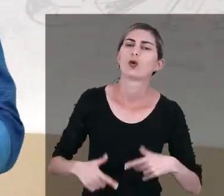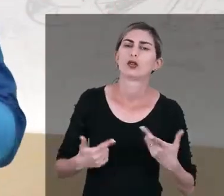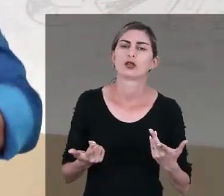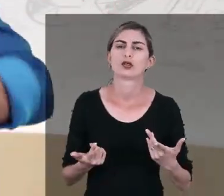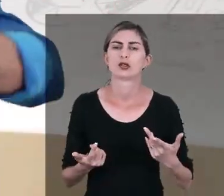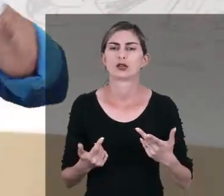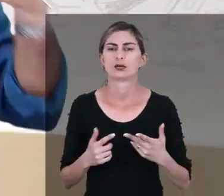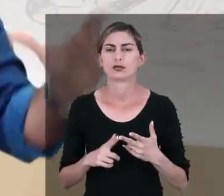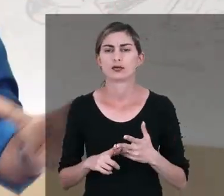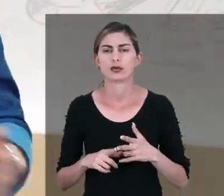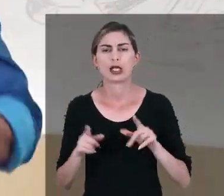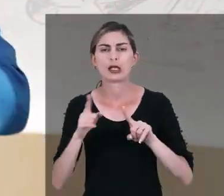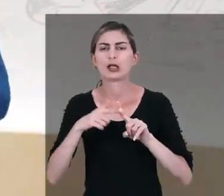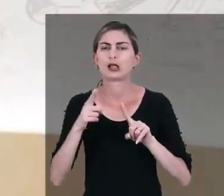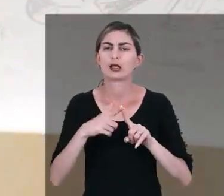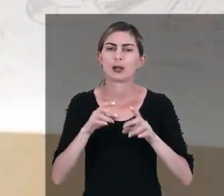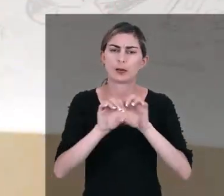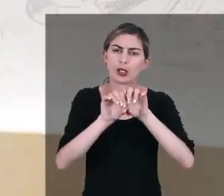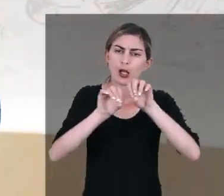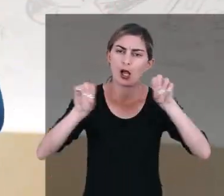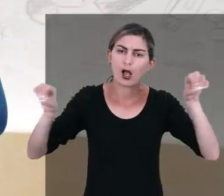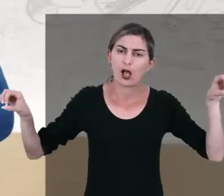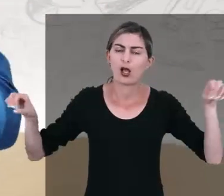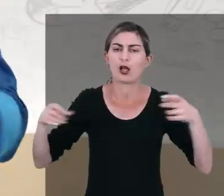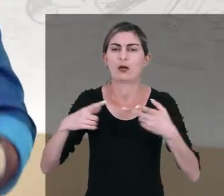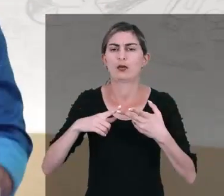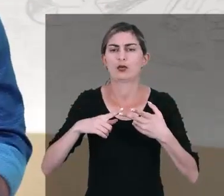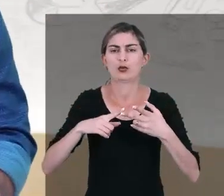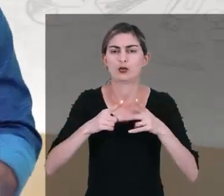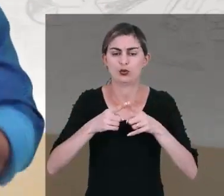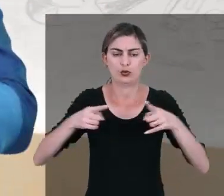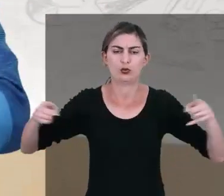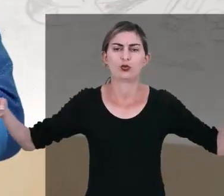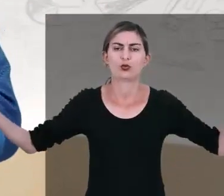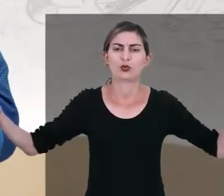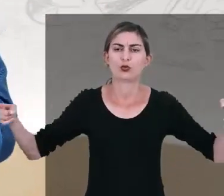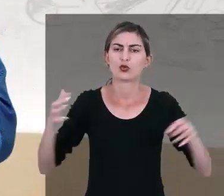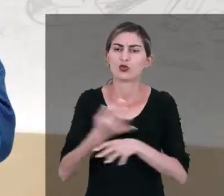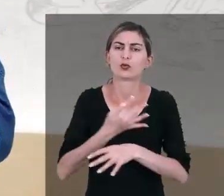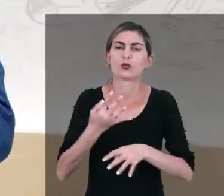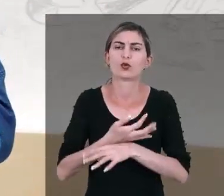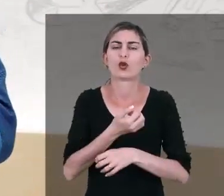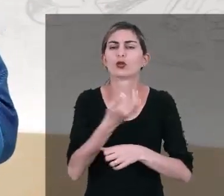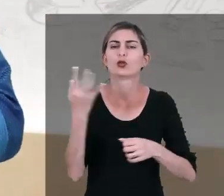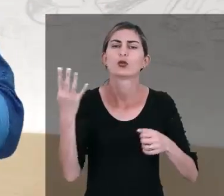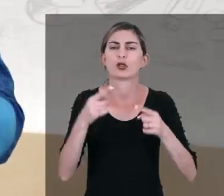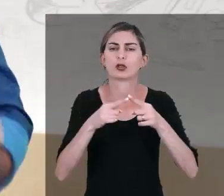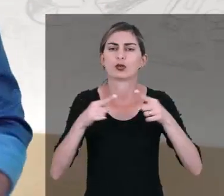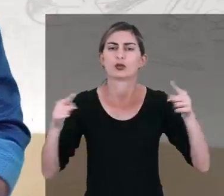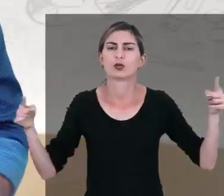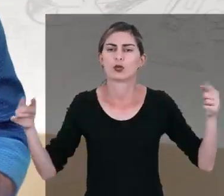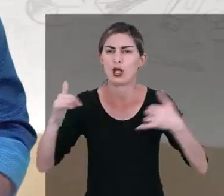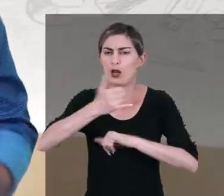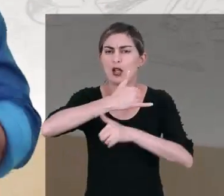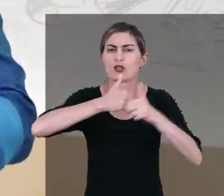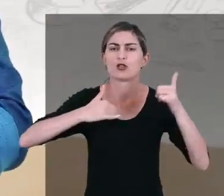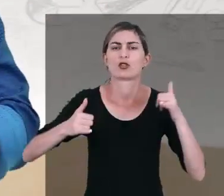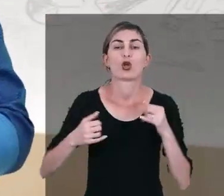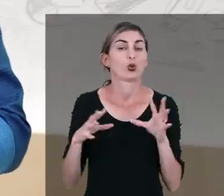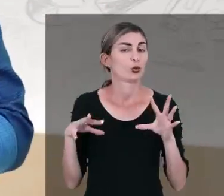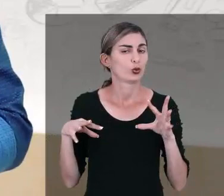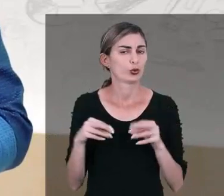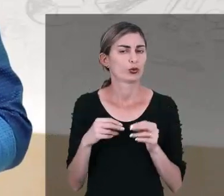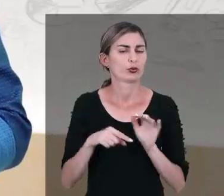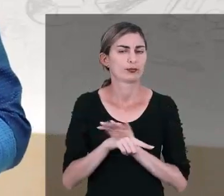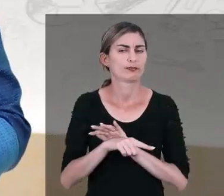neutro, retorno, o tipo de cabo, o tamanho do cabo, o diâmetro dele, quanto é que ele suporta, né, da carga elétrica, tudo isso a